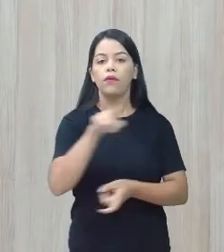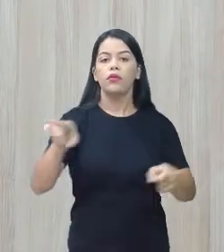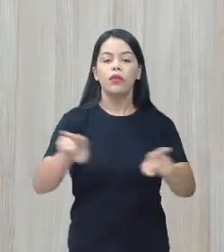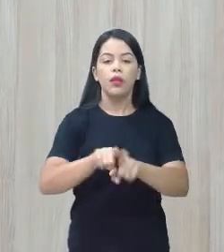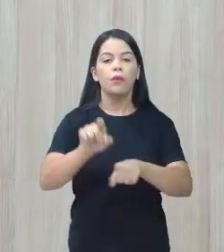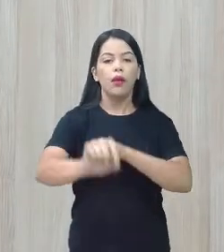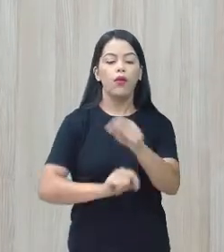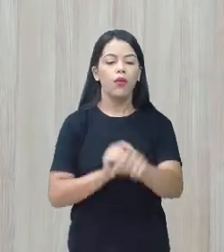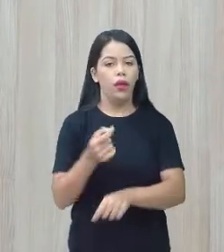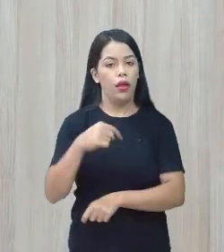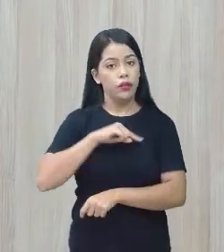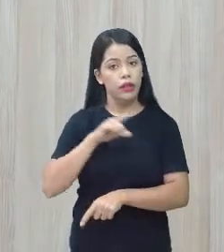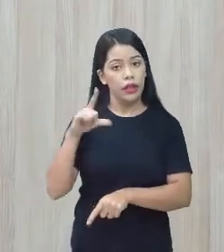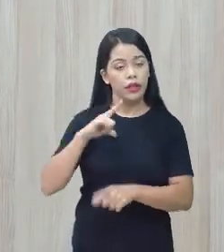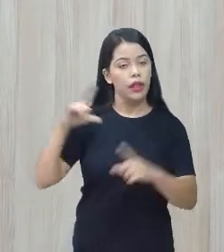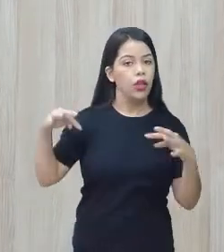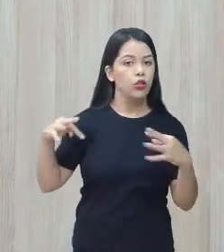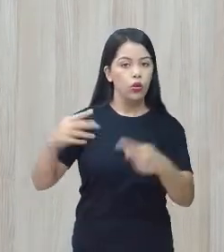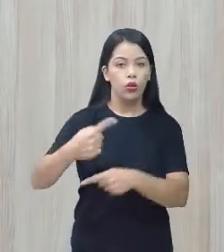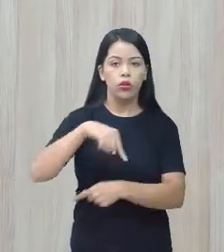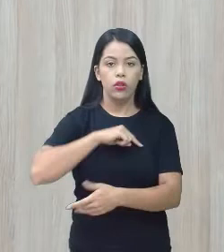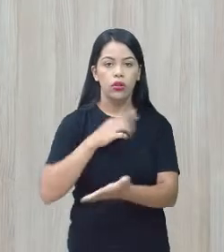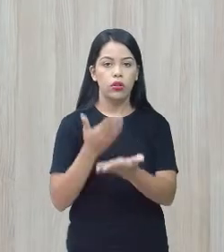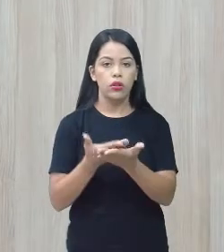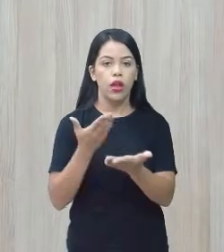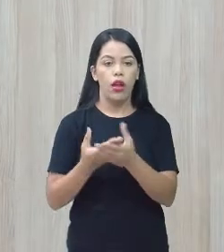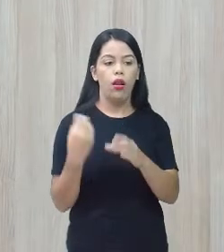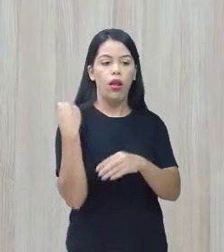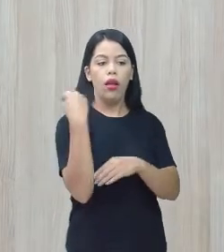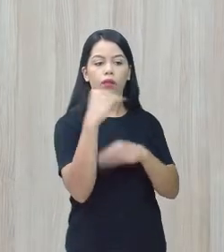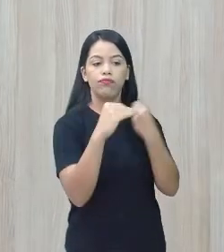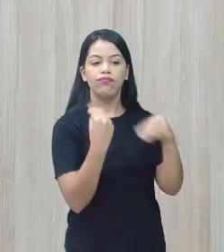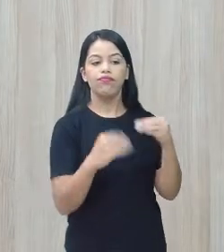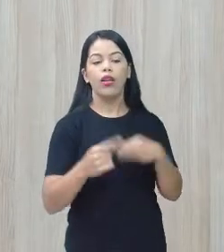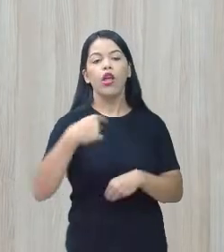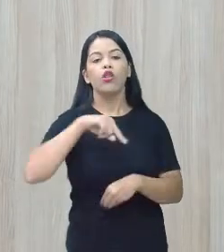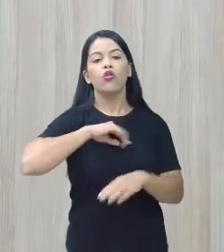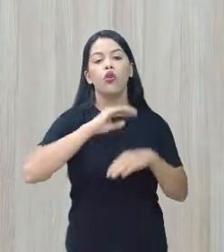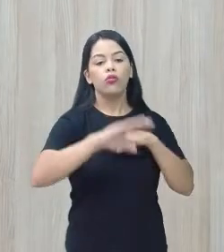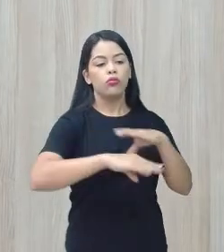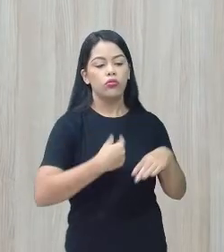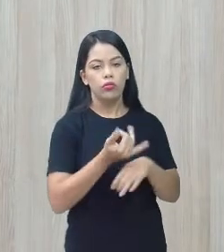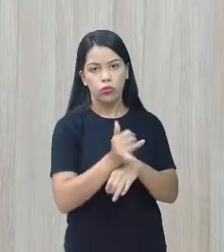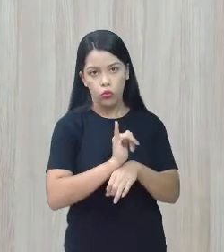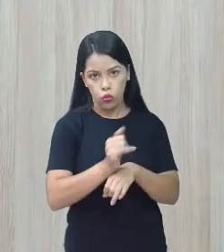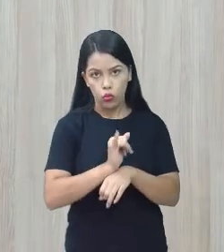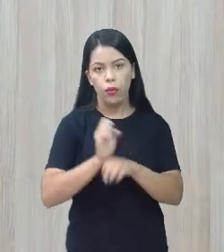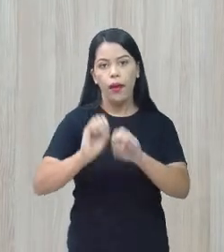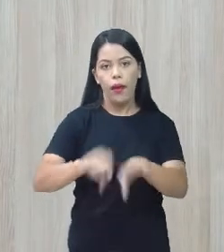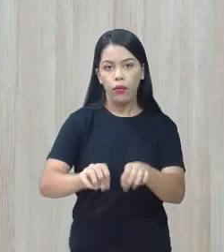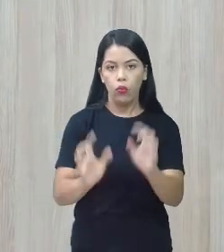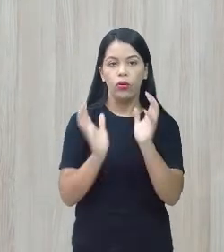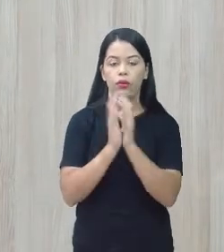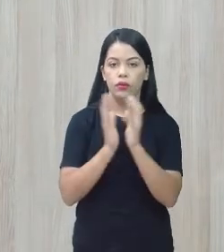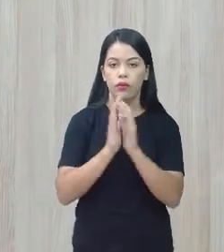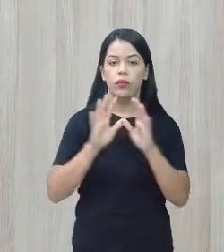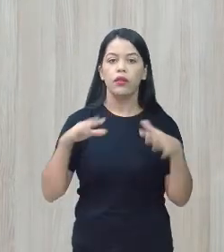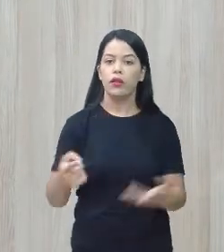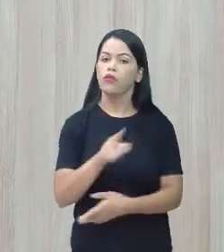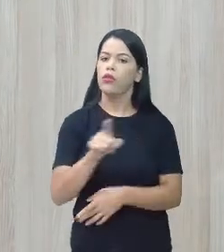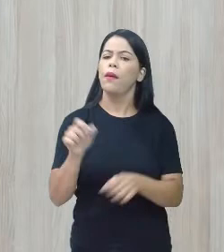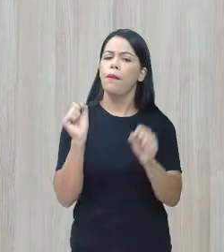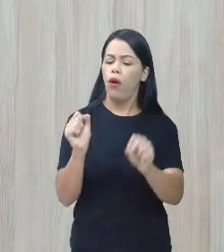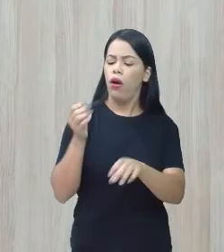que temos todas as nossas aulas no nosso canal do YouTube Educa Recife. Então, vocês podem entrar